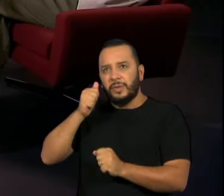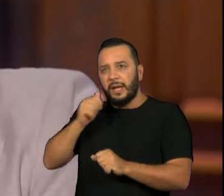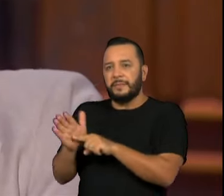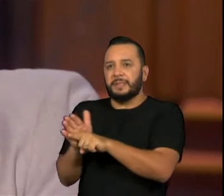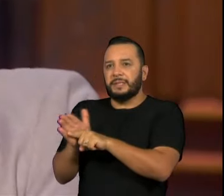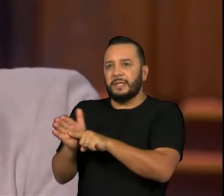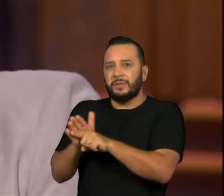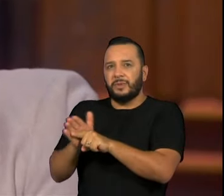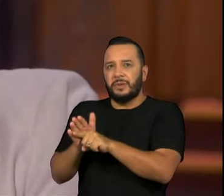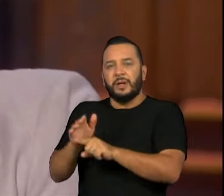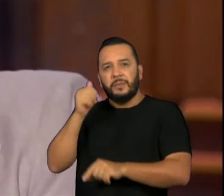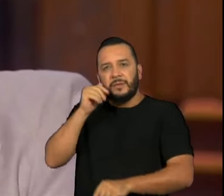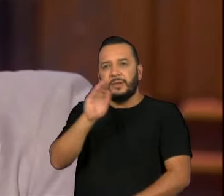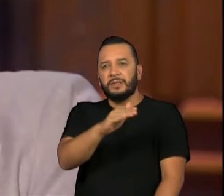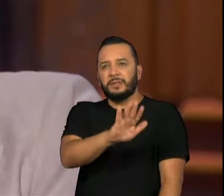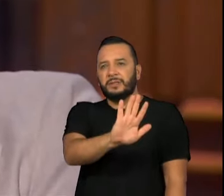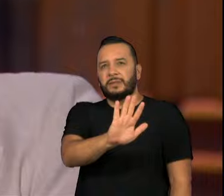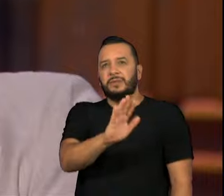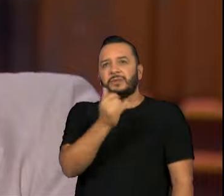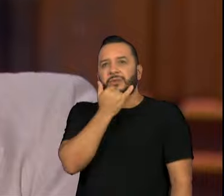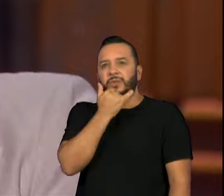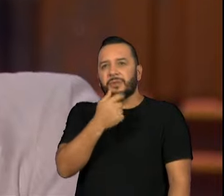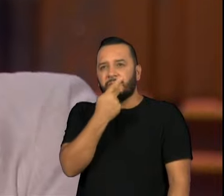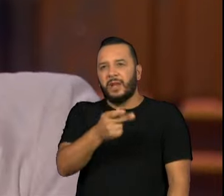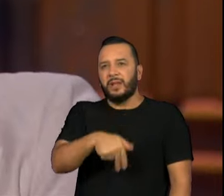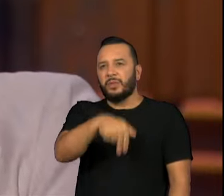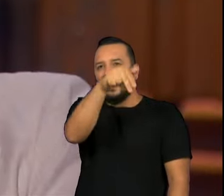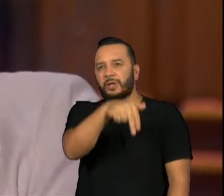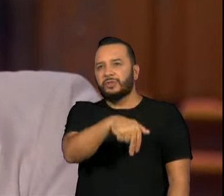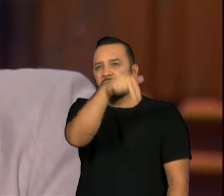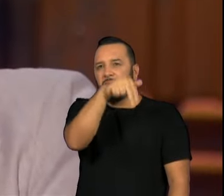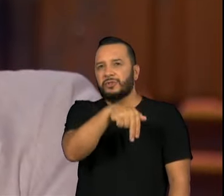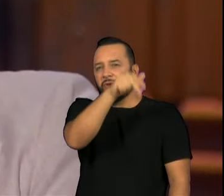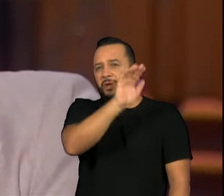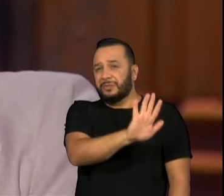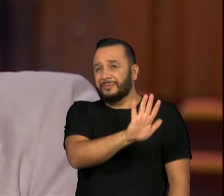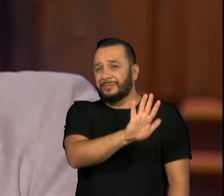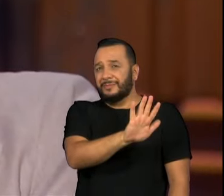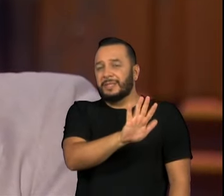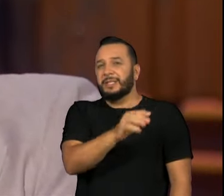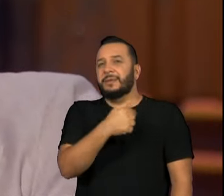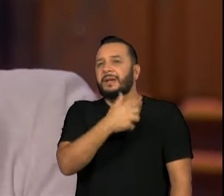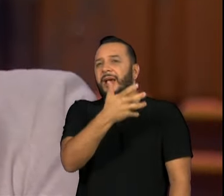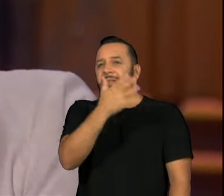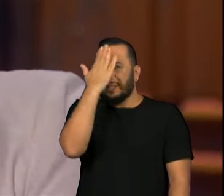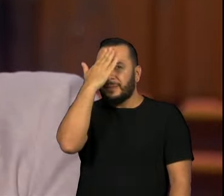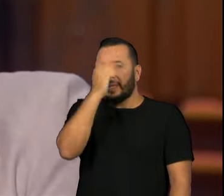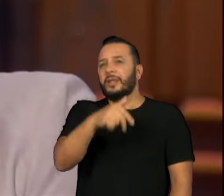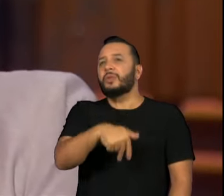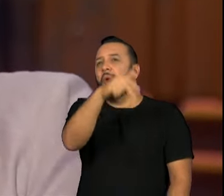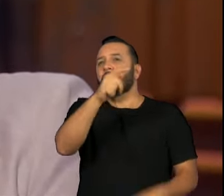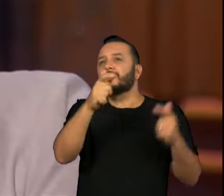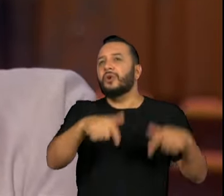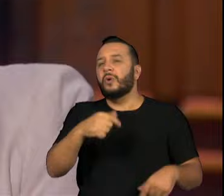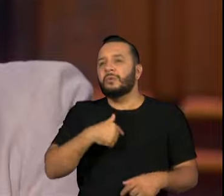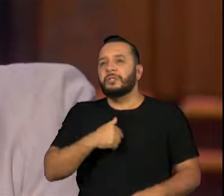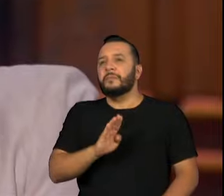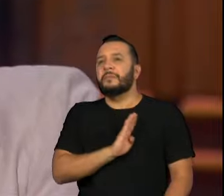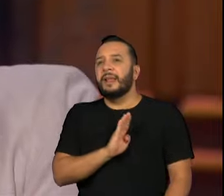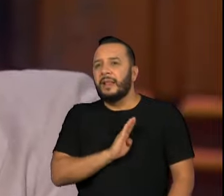Belém e ela me interrompeu e falou assim já me Você fala muito norte norte nojo eu queria saber de qual lugar do Norte tá falando de